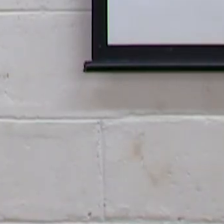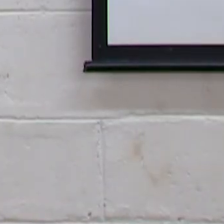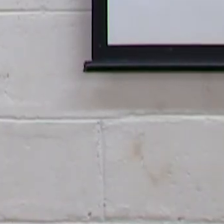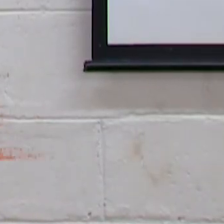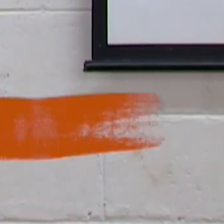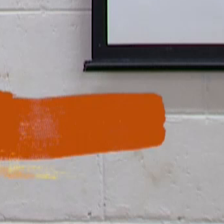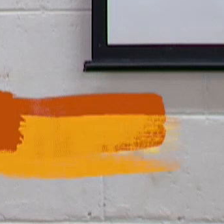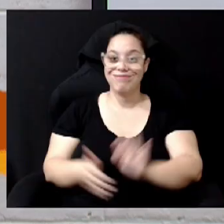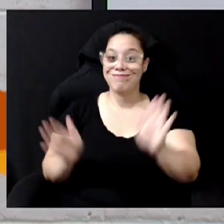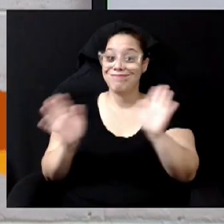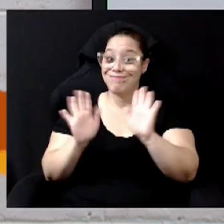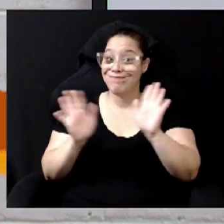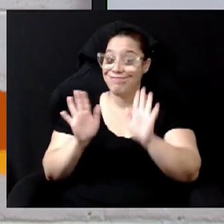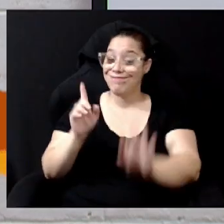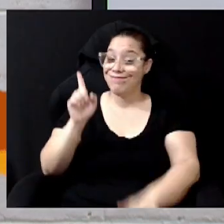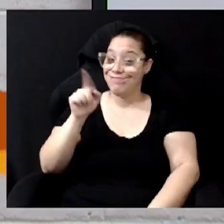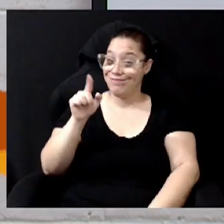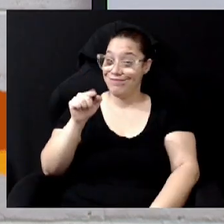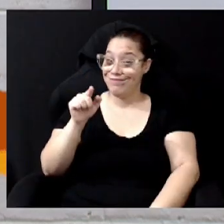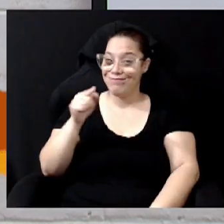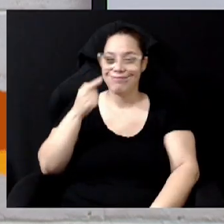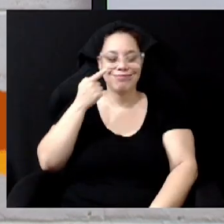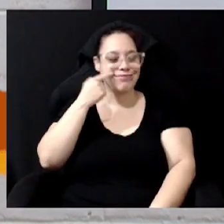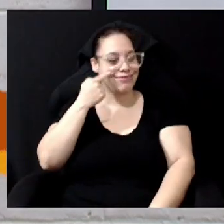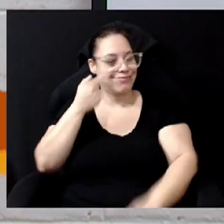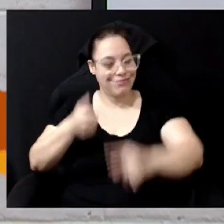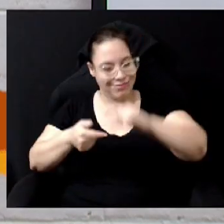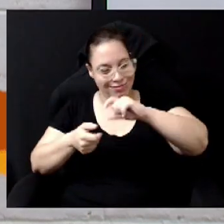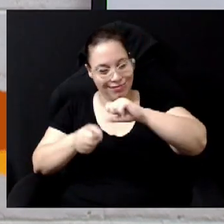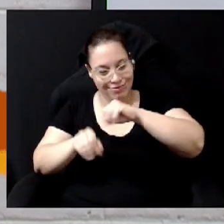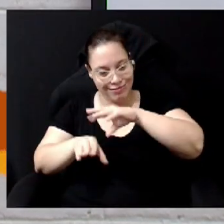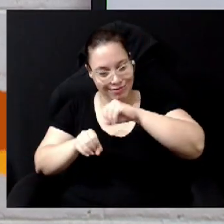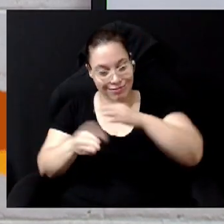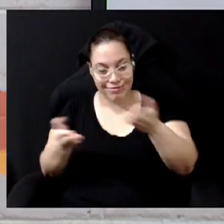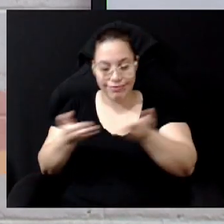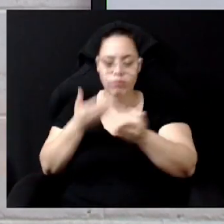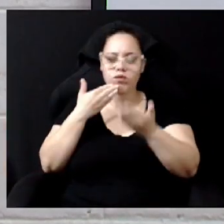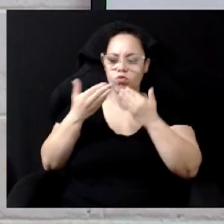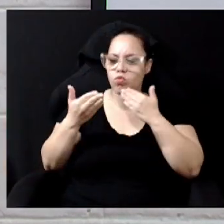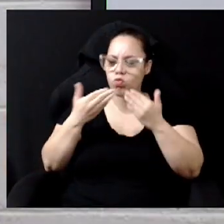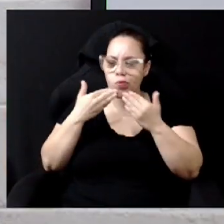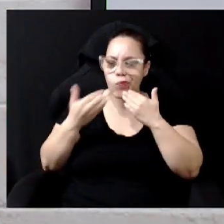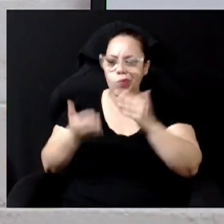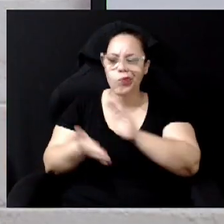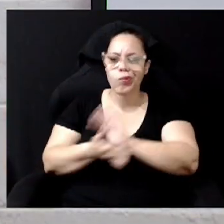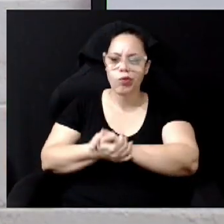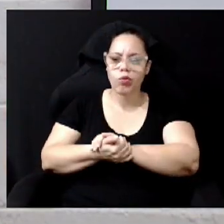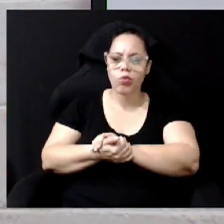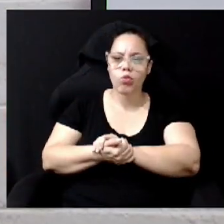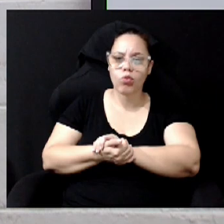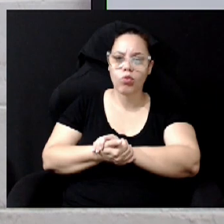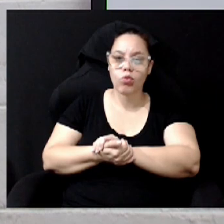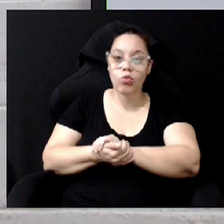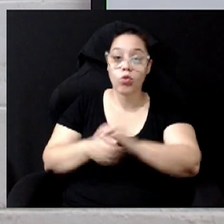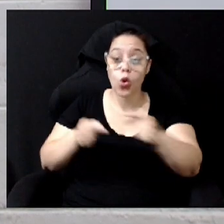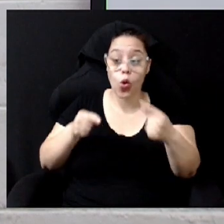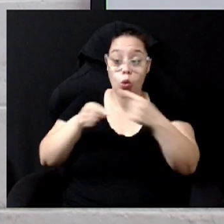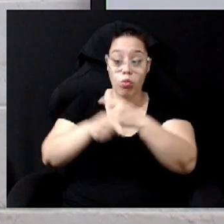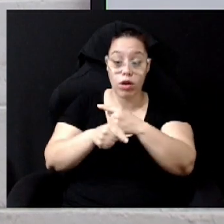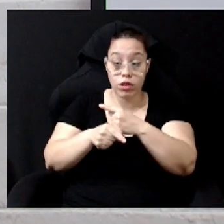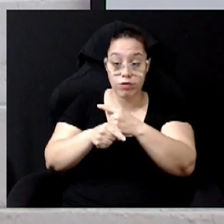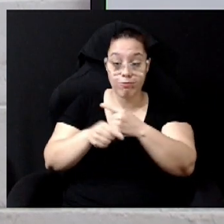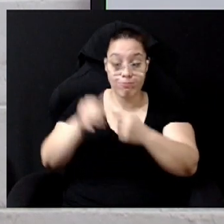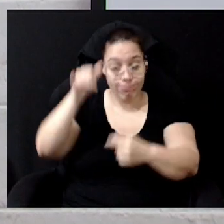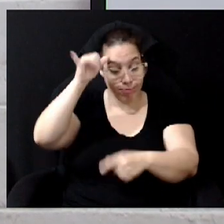Bom, é isso aí, pessoal, de olho na educação. Hoje vamos bater um papo aqui sobre o combate, e prevenção ao